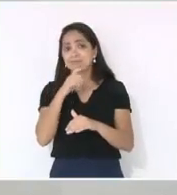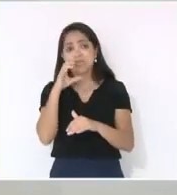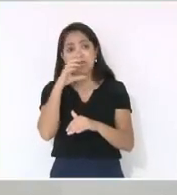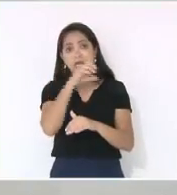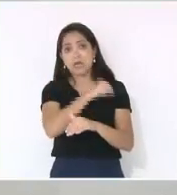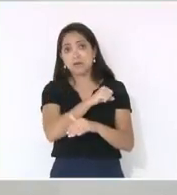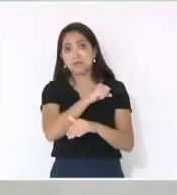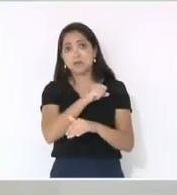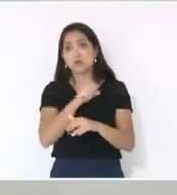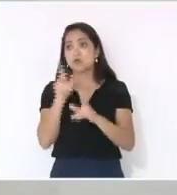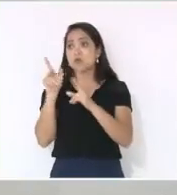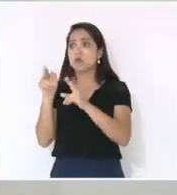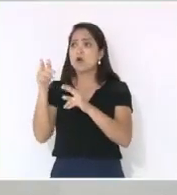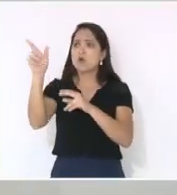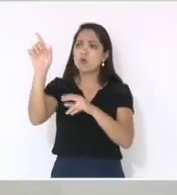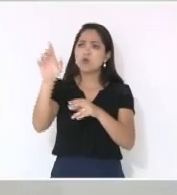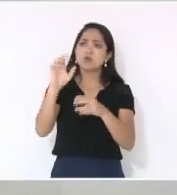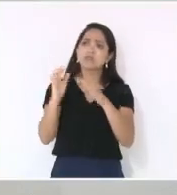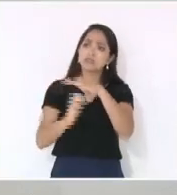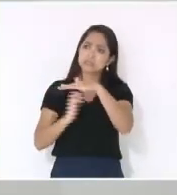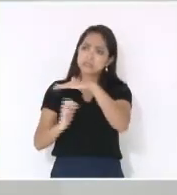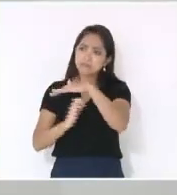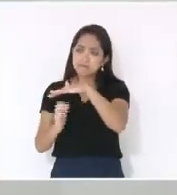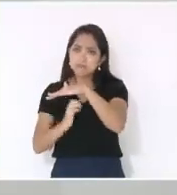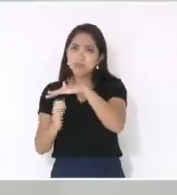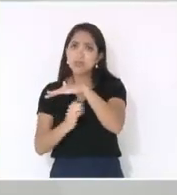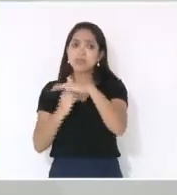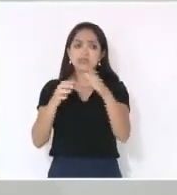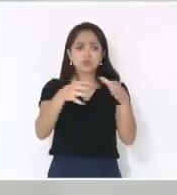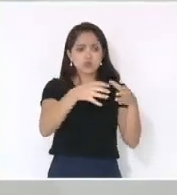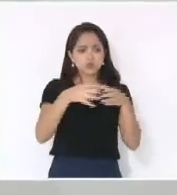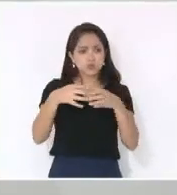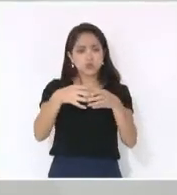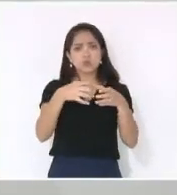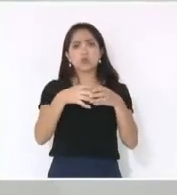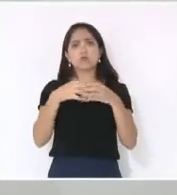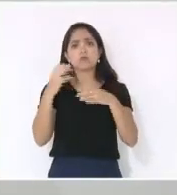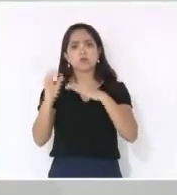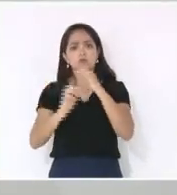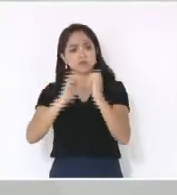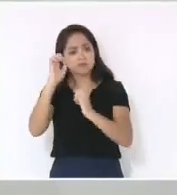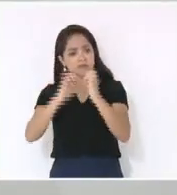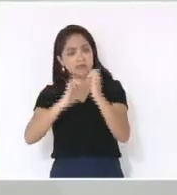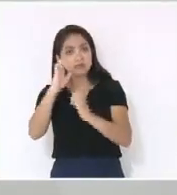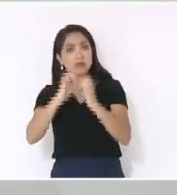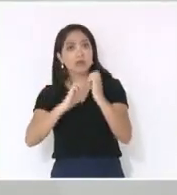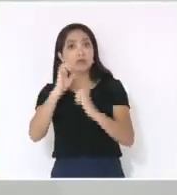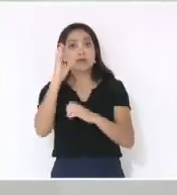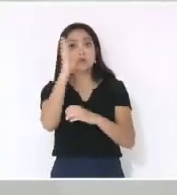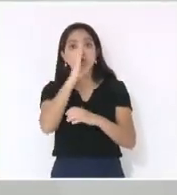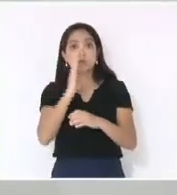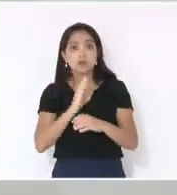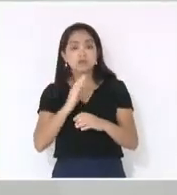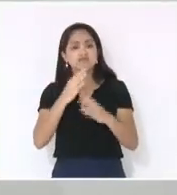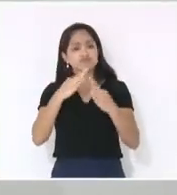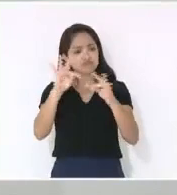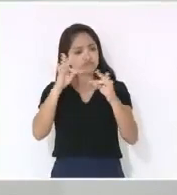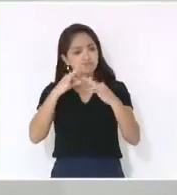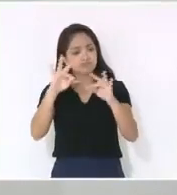van, como avança os grandes grupos empresariais de Santa Catarina e do Brasil, que têm tecnologia de